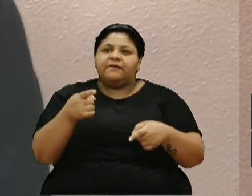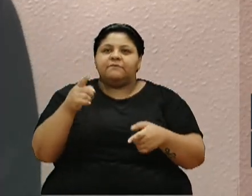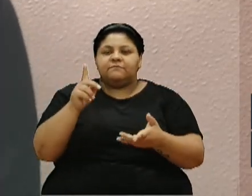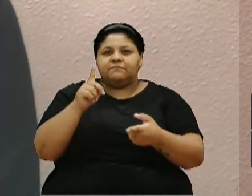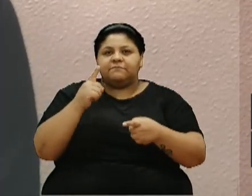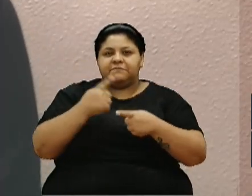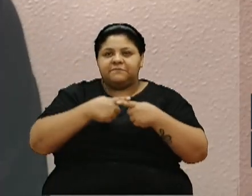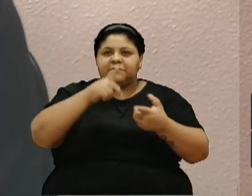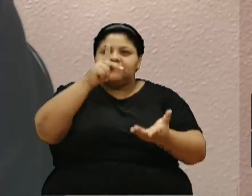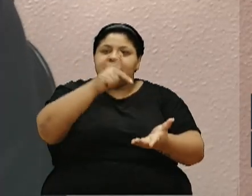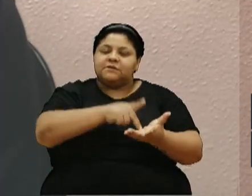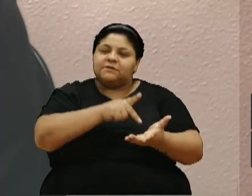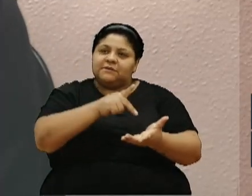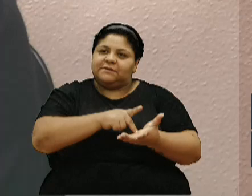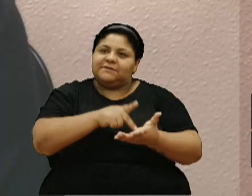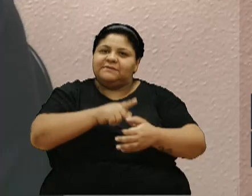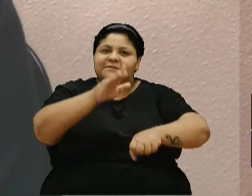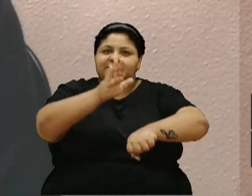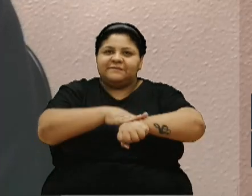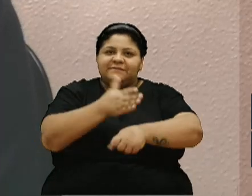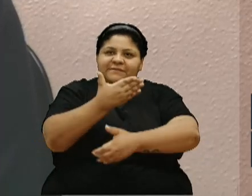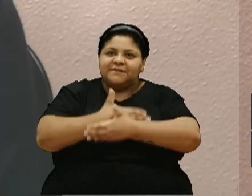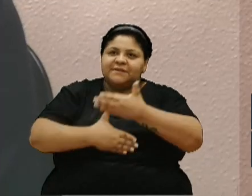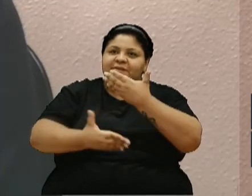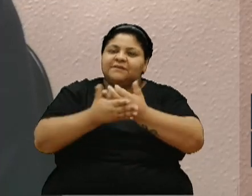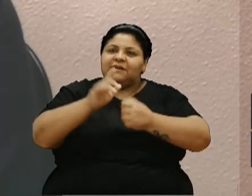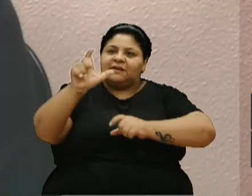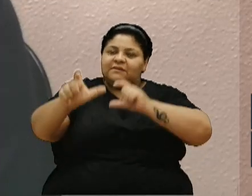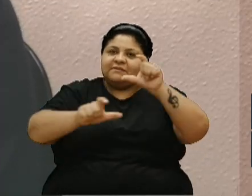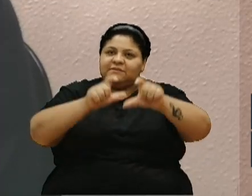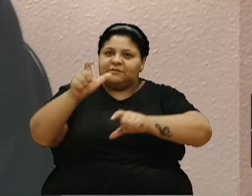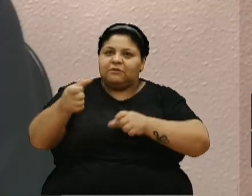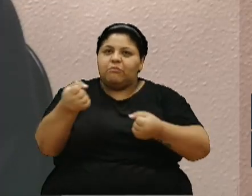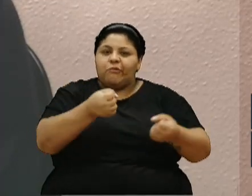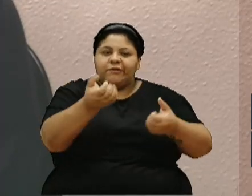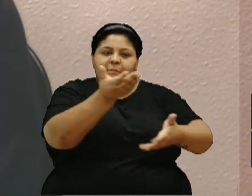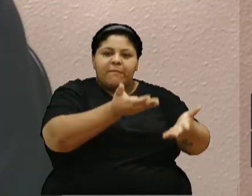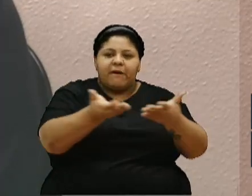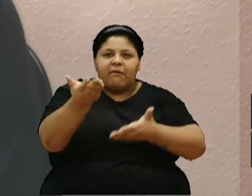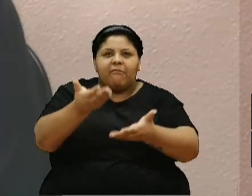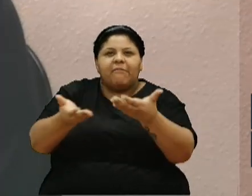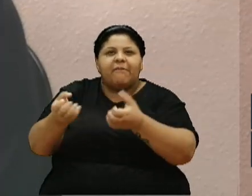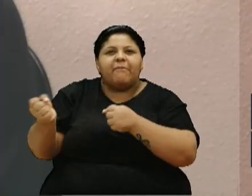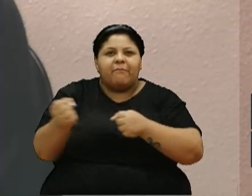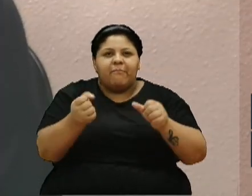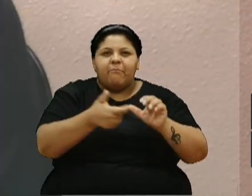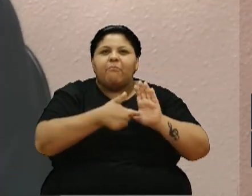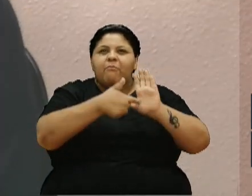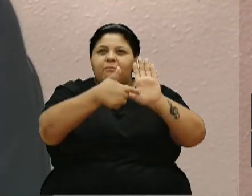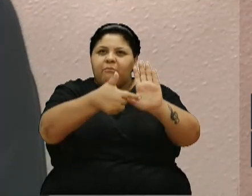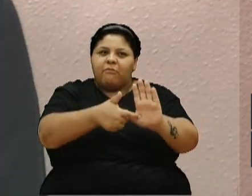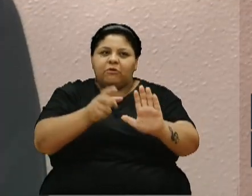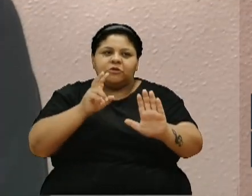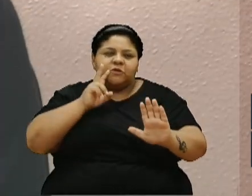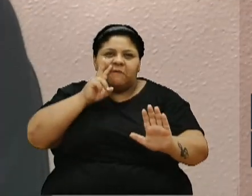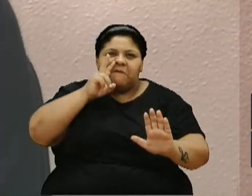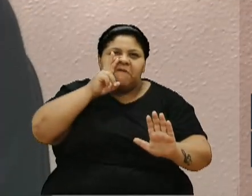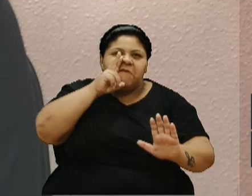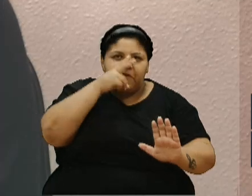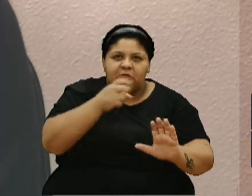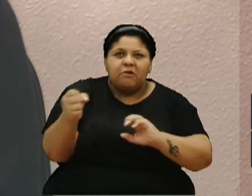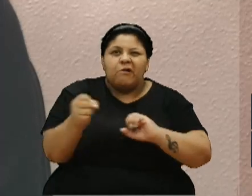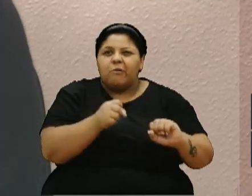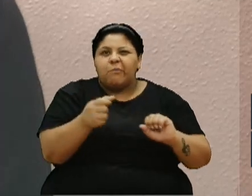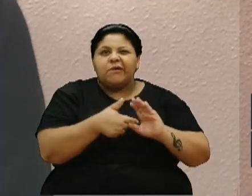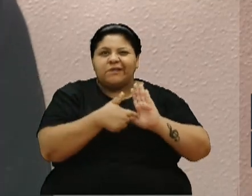um momento onde todas as pessoas podem interagir, podem mostrar o seu potencial e